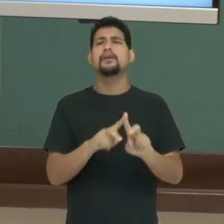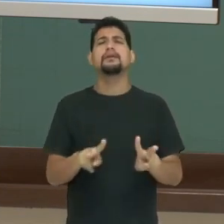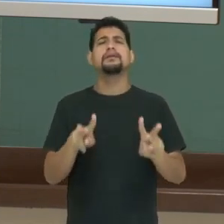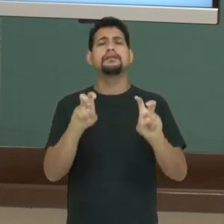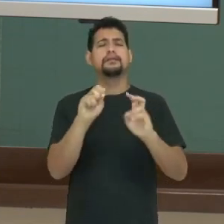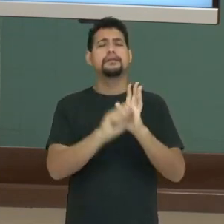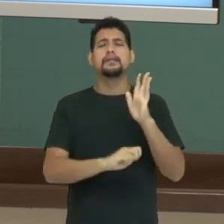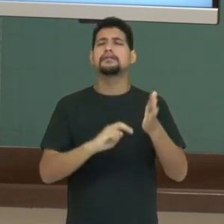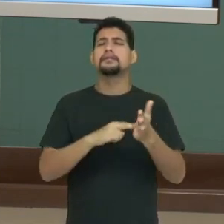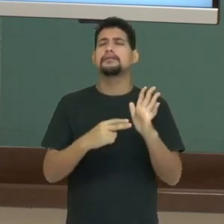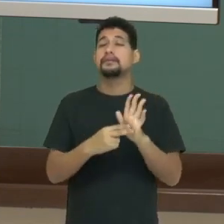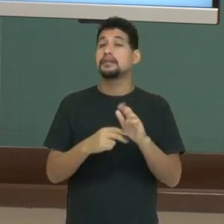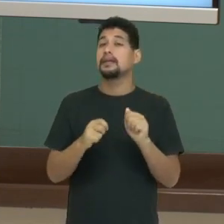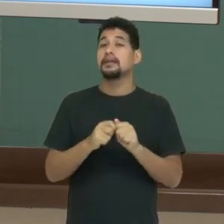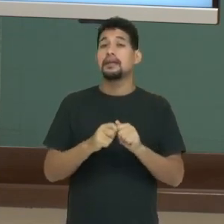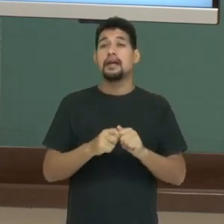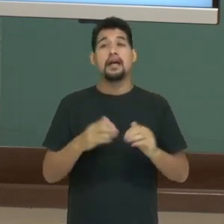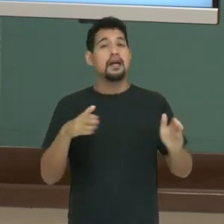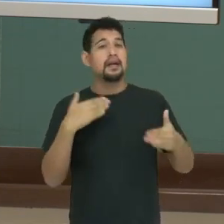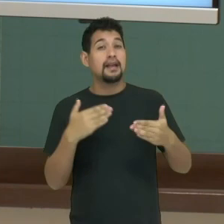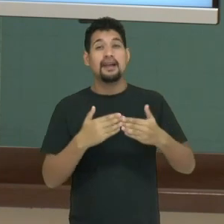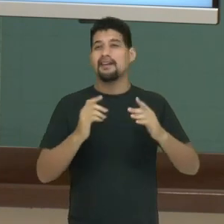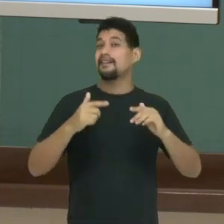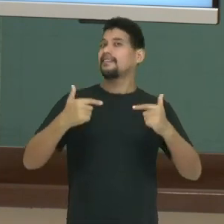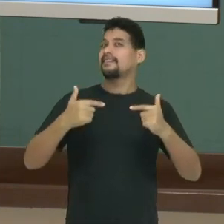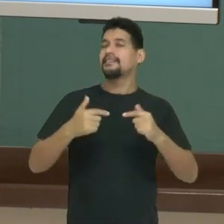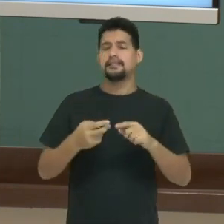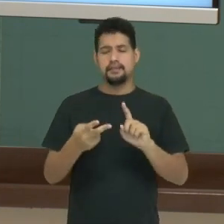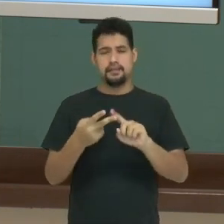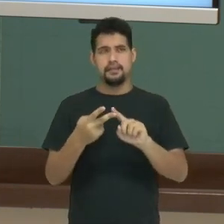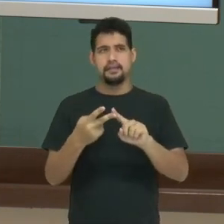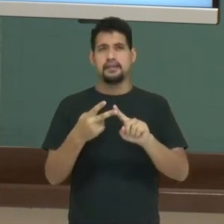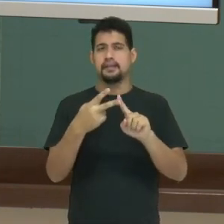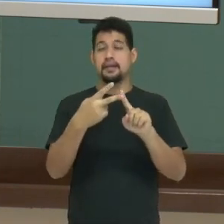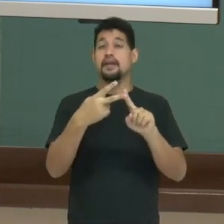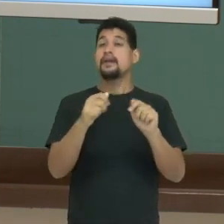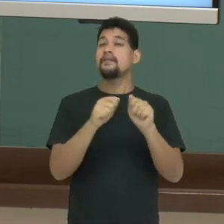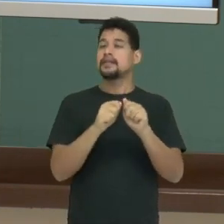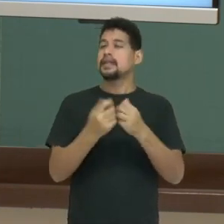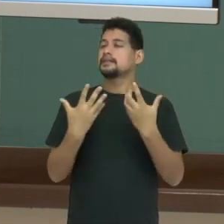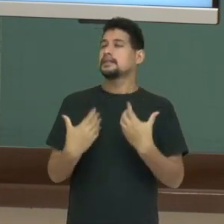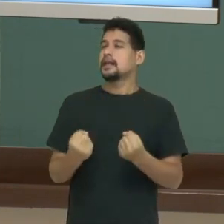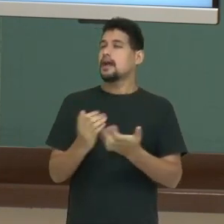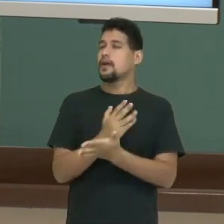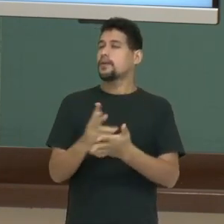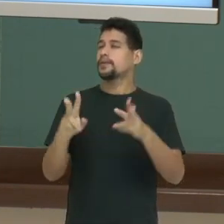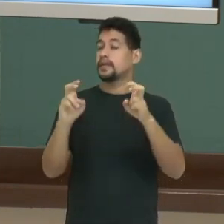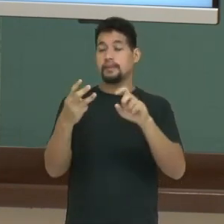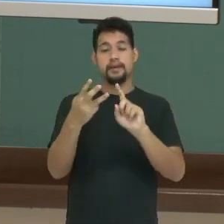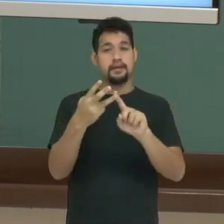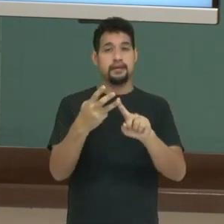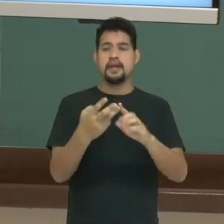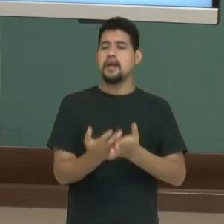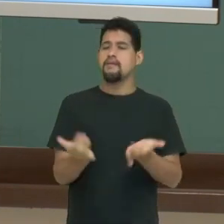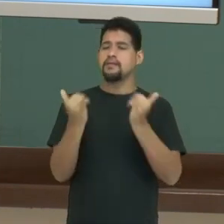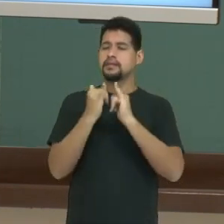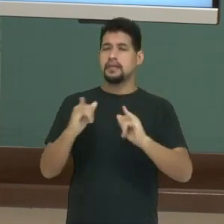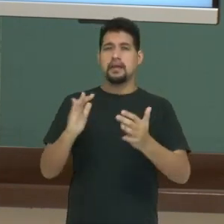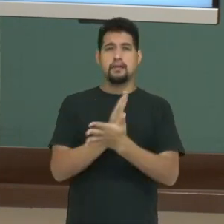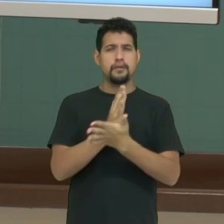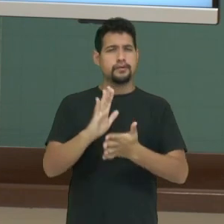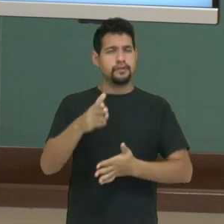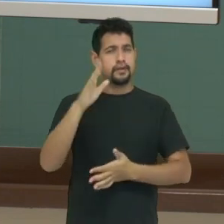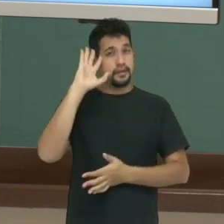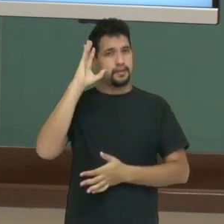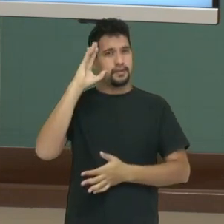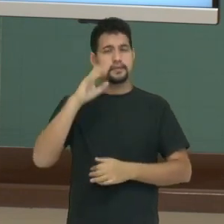letra A, entreter, divertir. B, convencer a respeito de um tema. C, informar sobre um fato